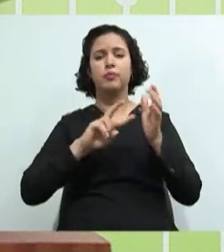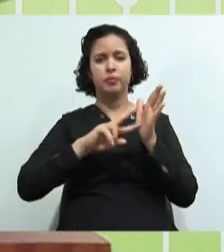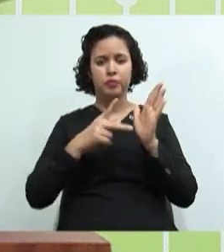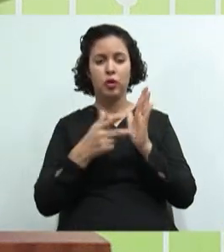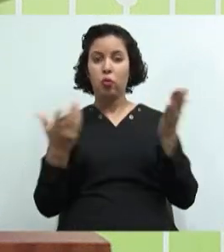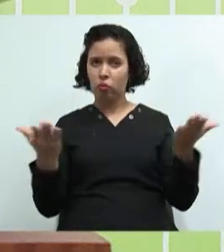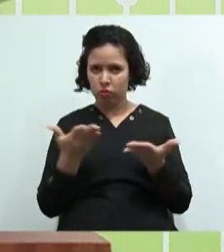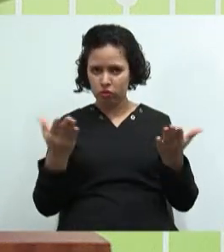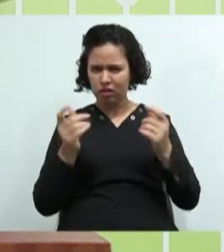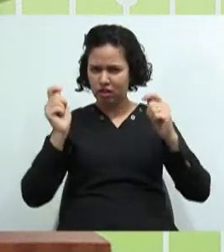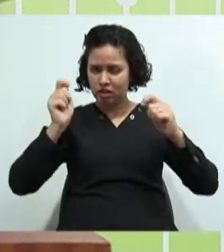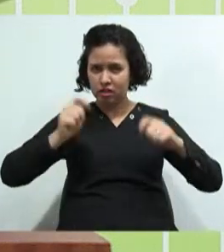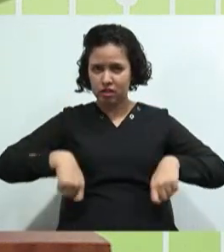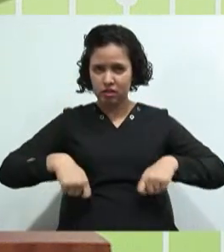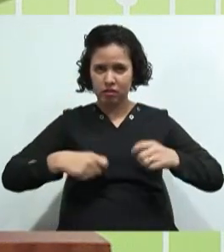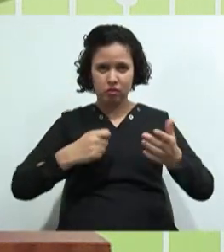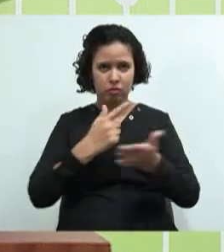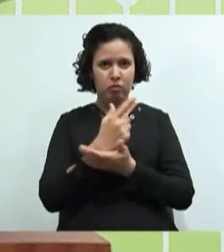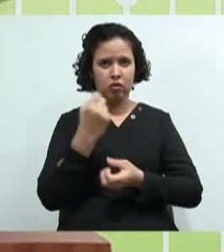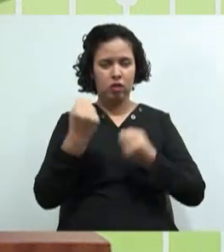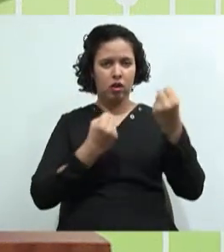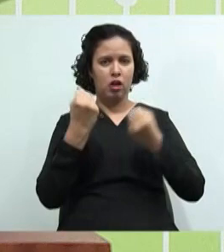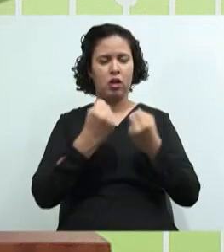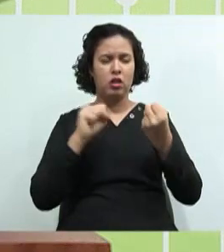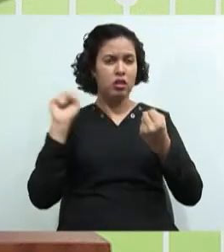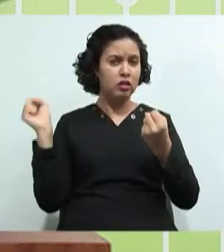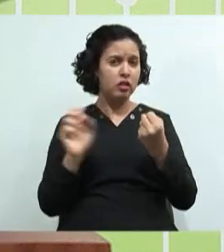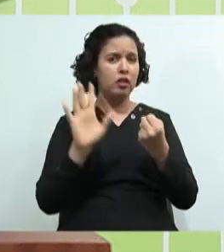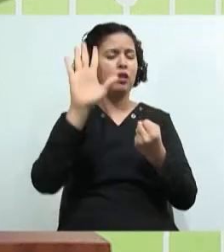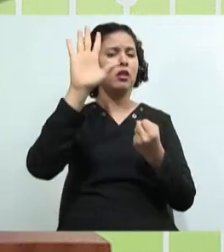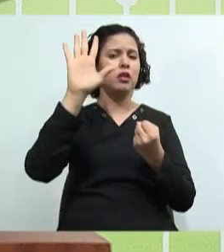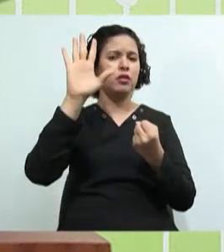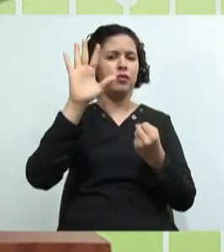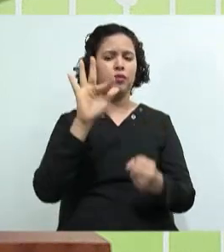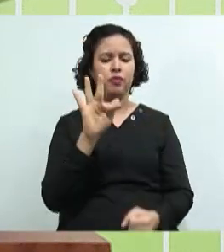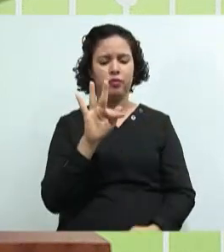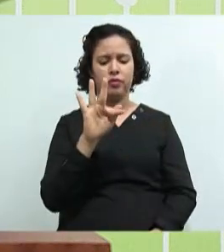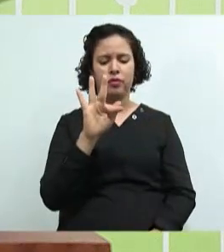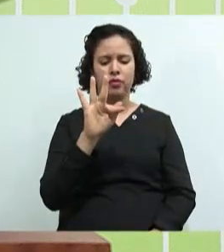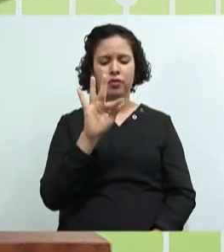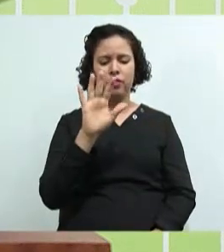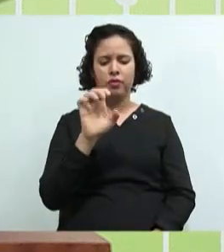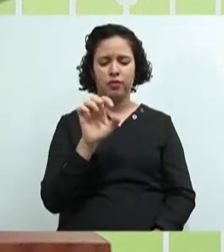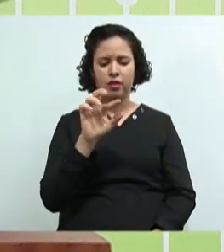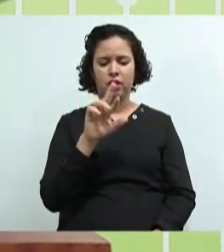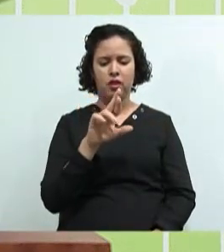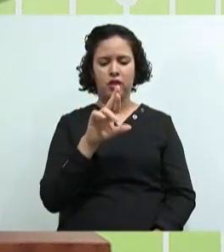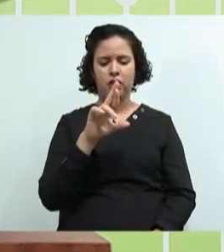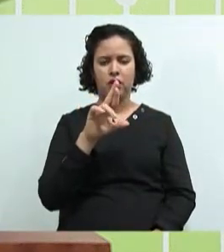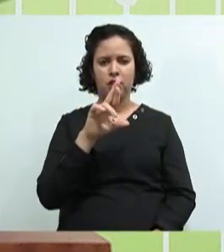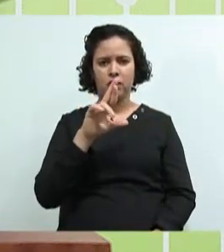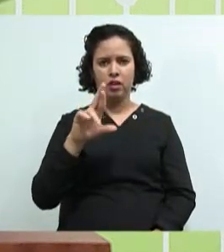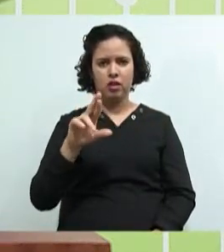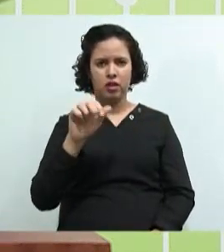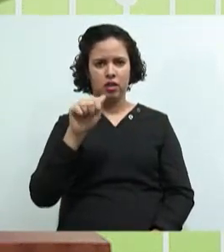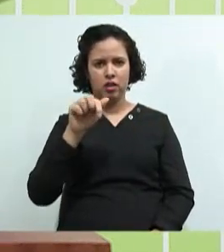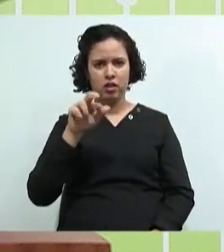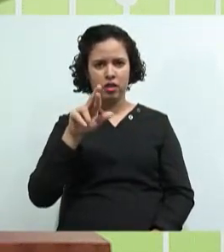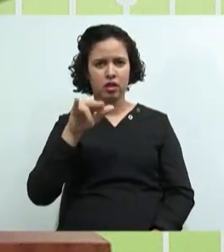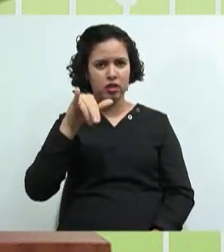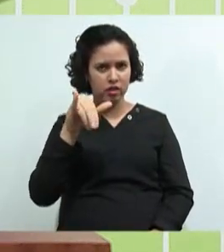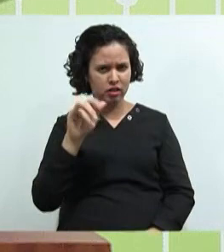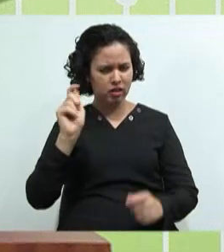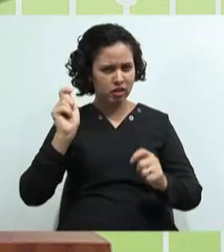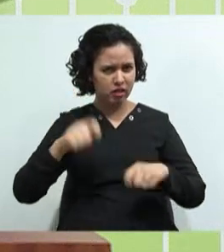Ferrari? Quem dera, não é verdade? Se você pudesse comprar uma Ferrari hoje, se você puder, graças a Deus, né?